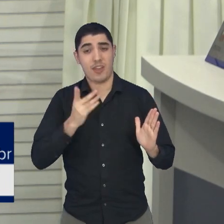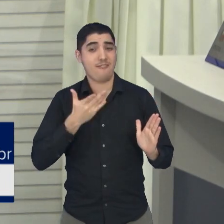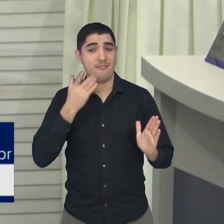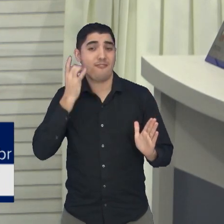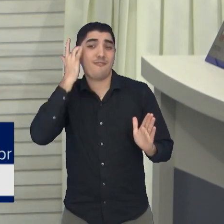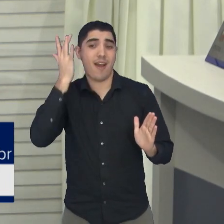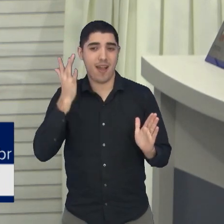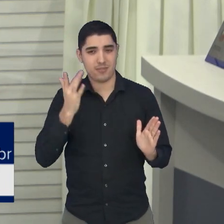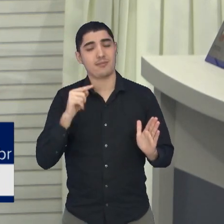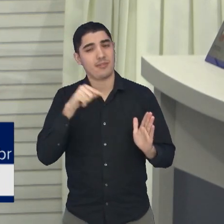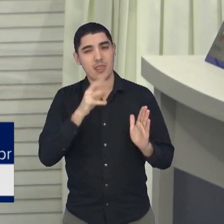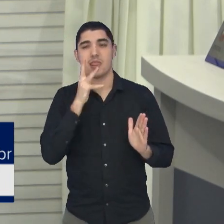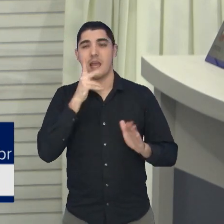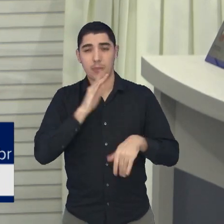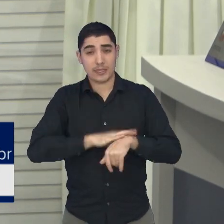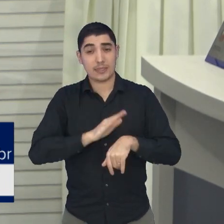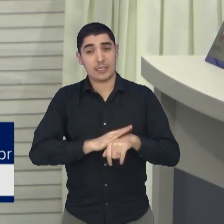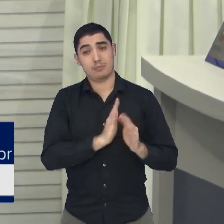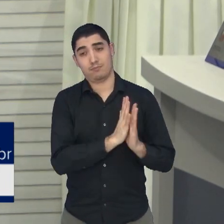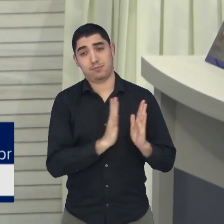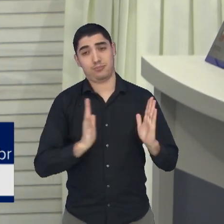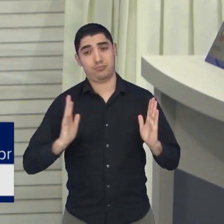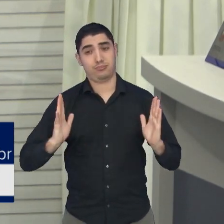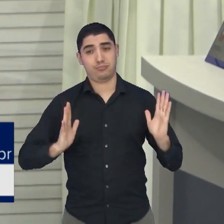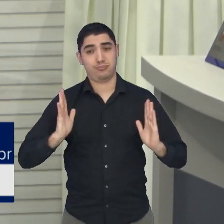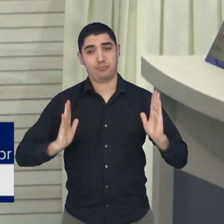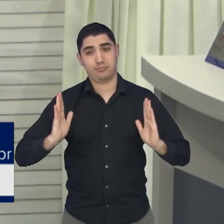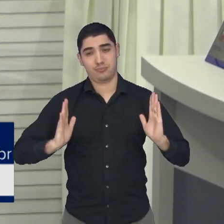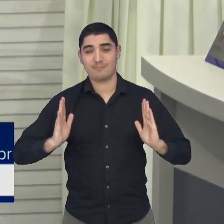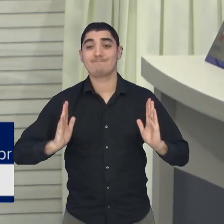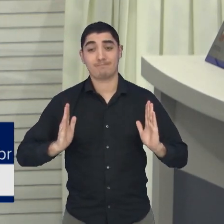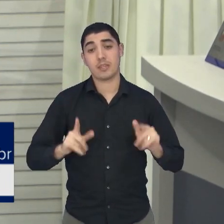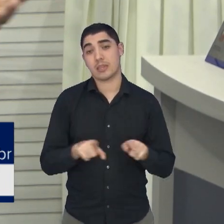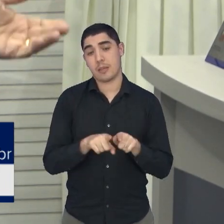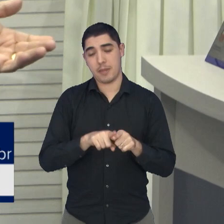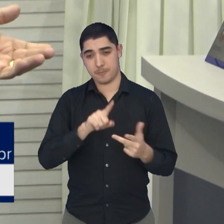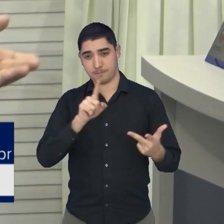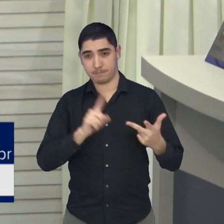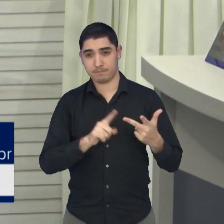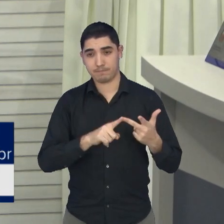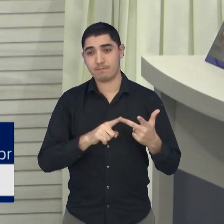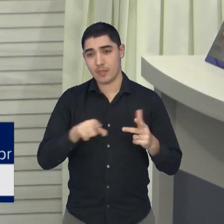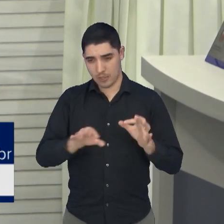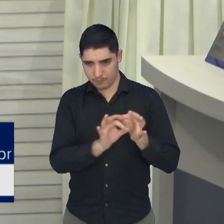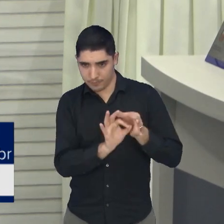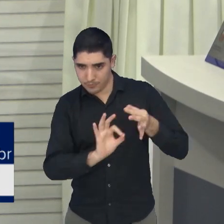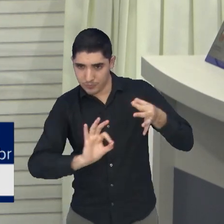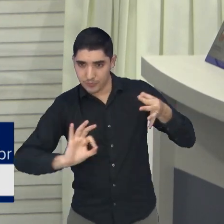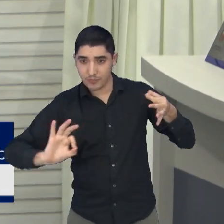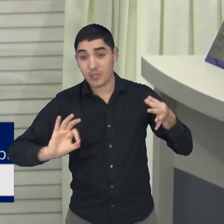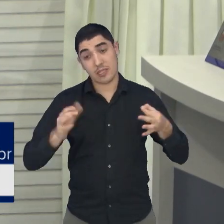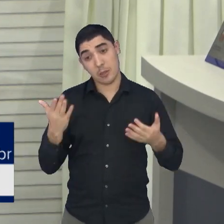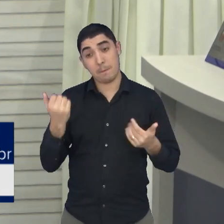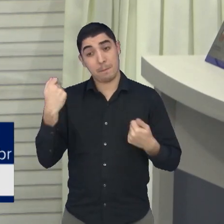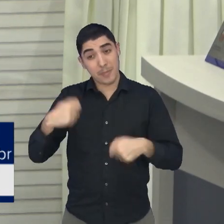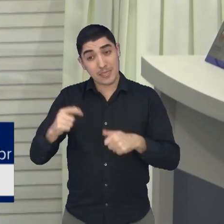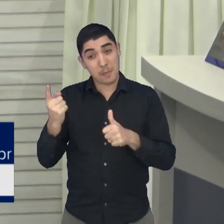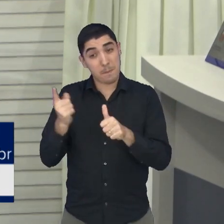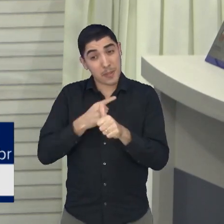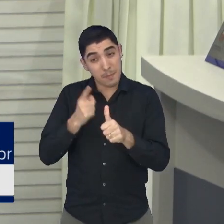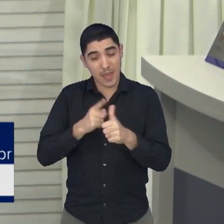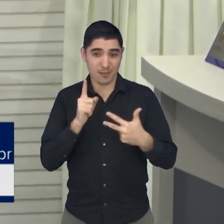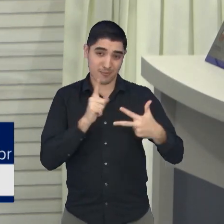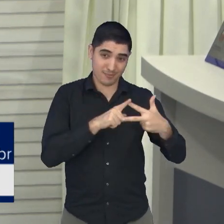leva tempo, e muito tempo, né? A questão do esgoto, né? Chega depois da regularização, não adianta a gente querer mudar a ordem